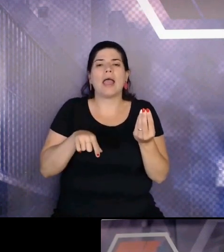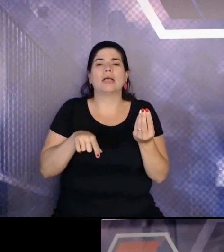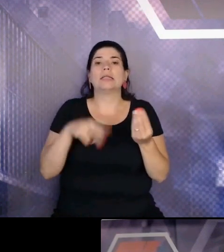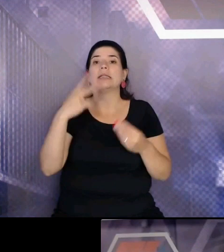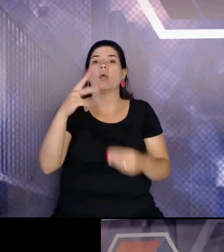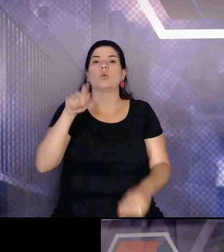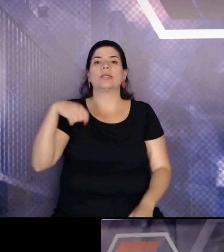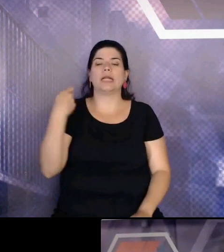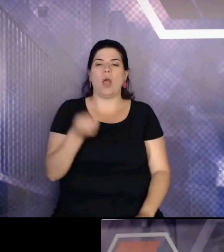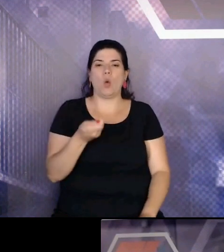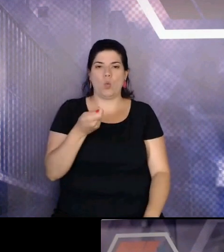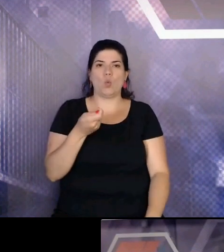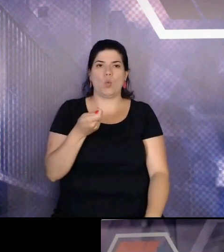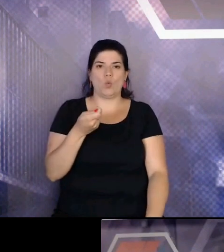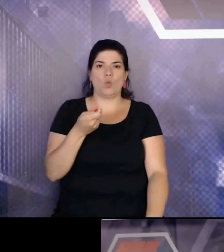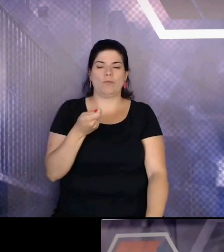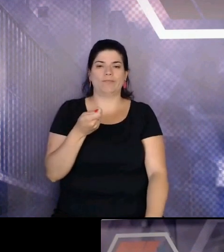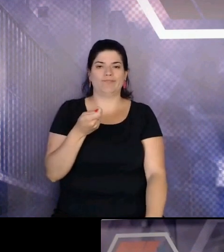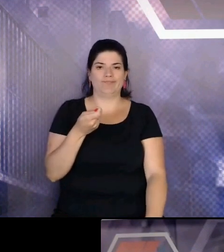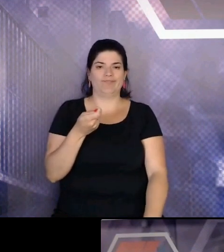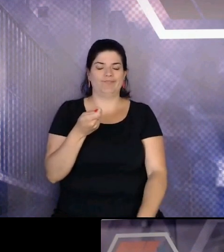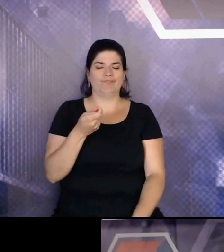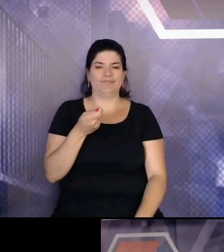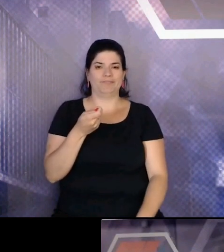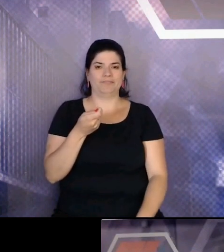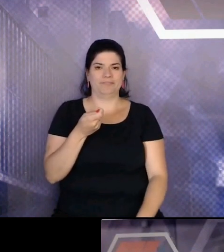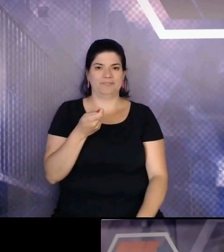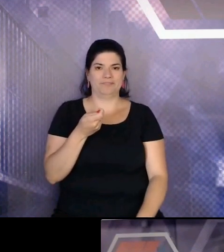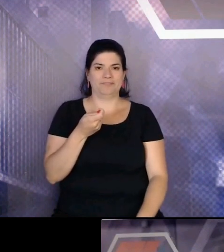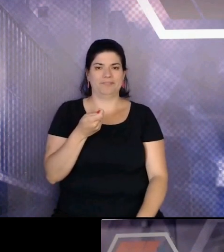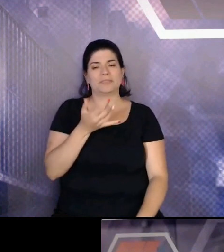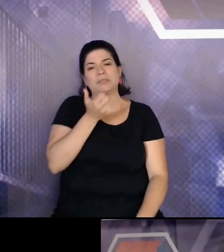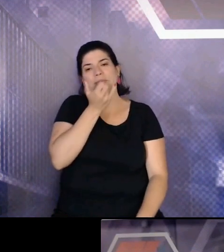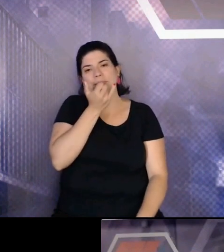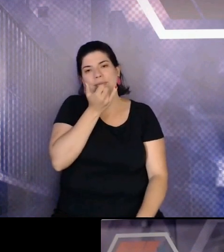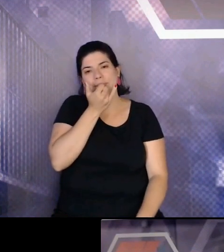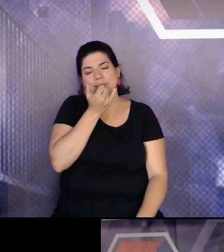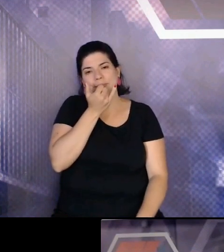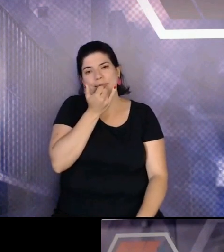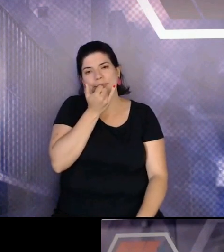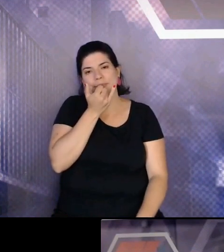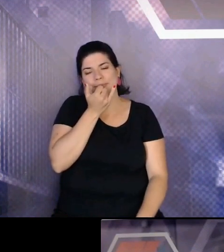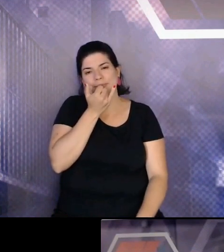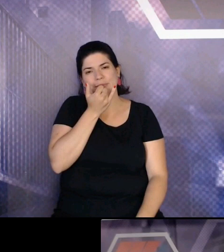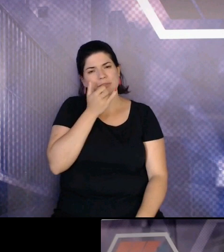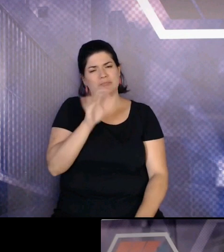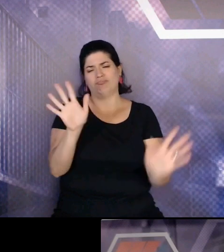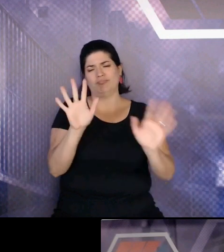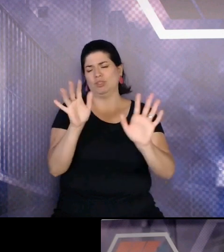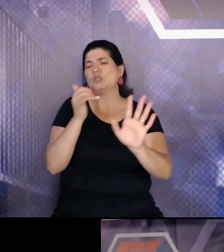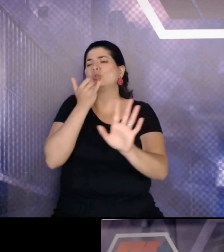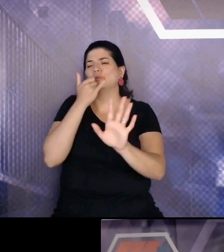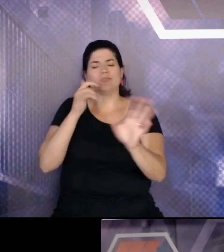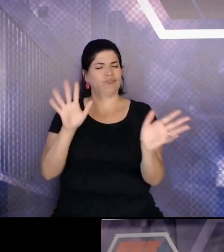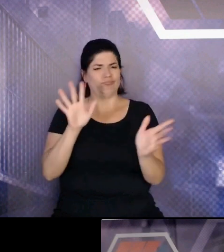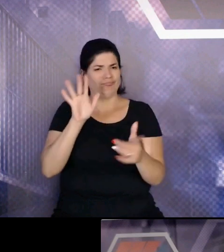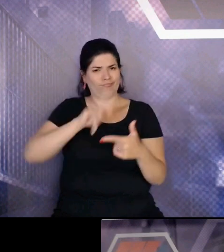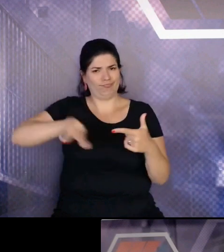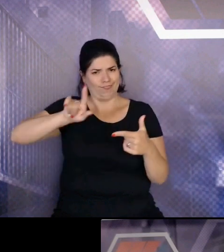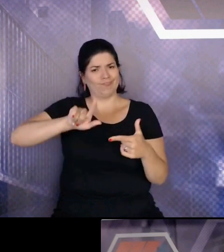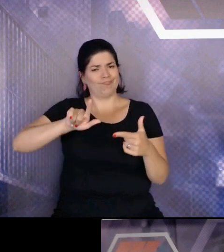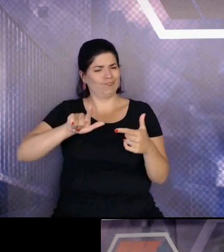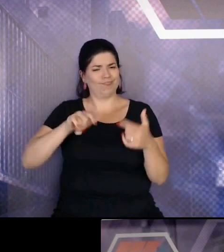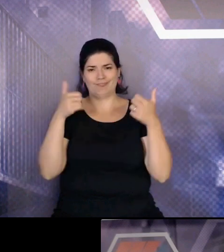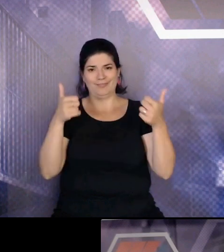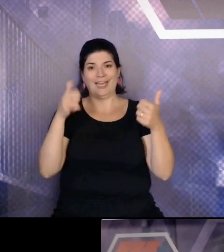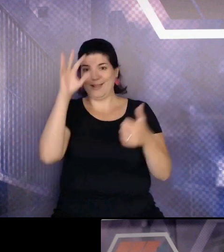sinal. Ah, que legal. Massa. Legal, boa. Desculpa, Joana. Não, tranquilo. Tô aprendendo. Aprendi